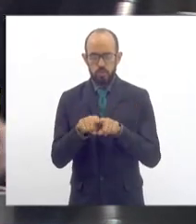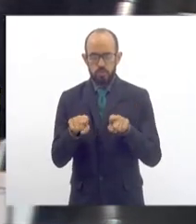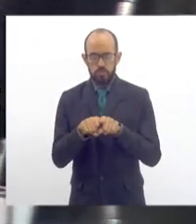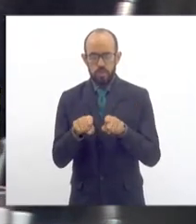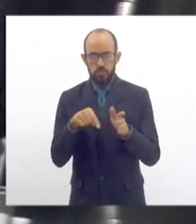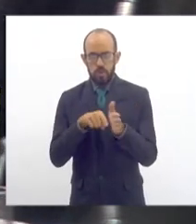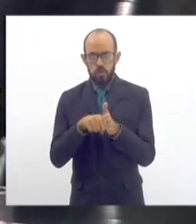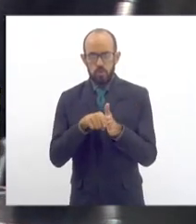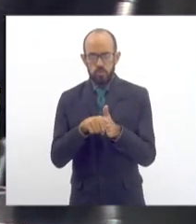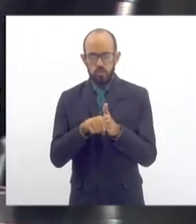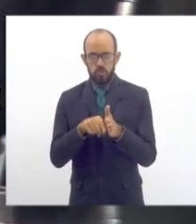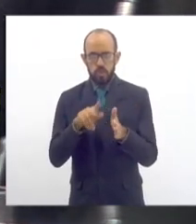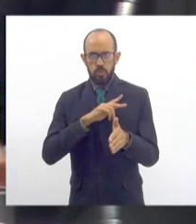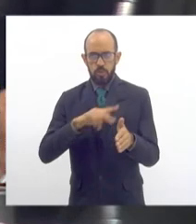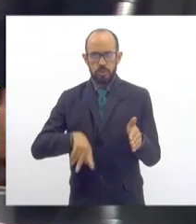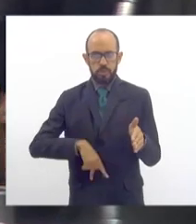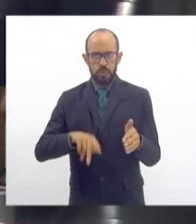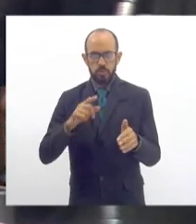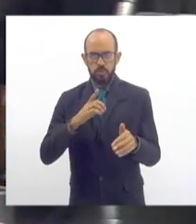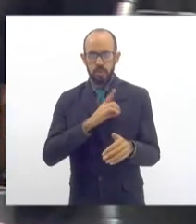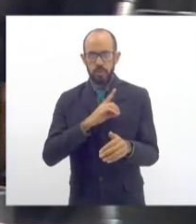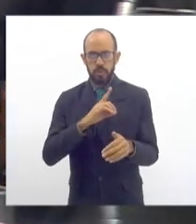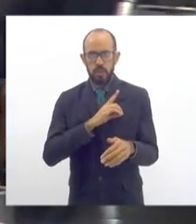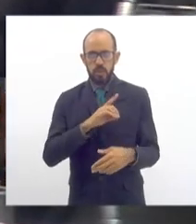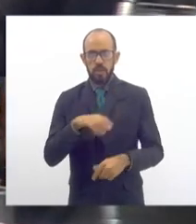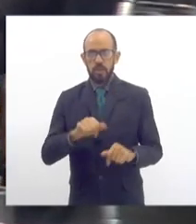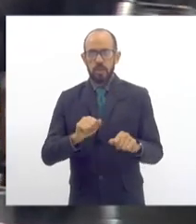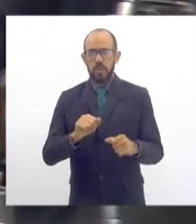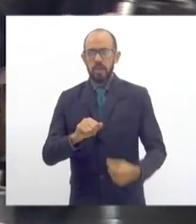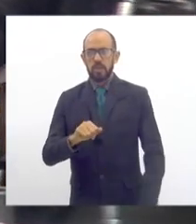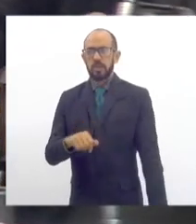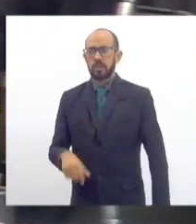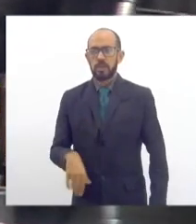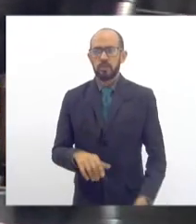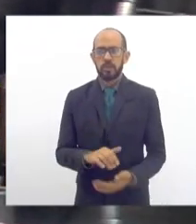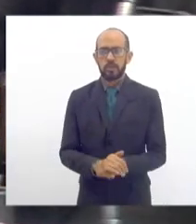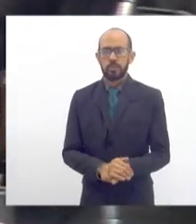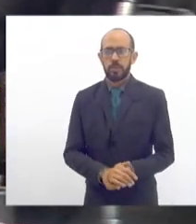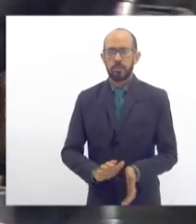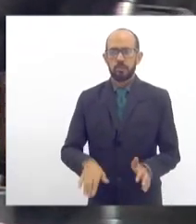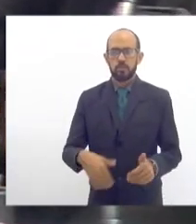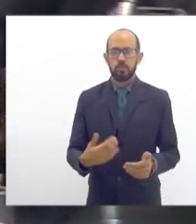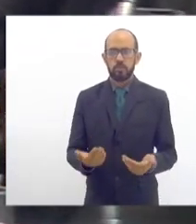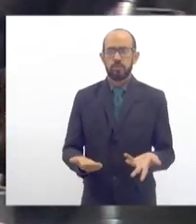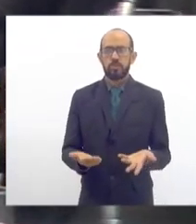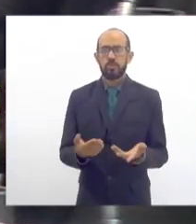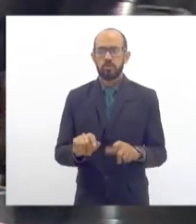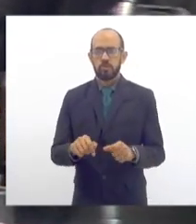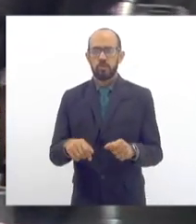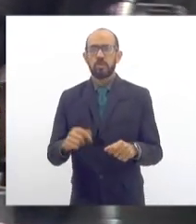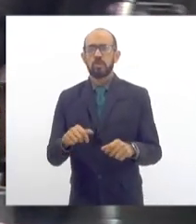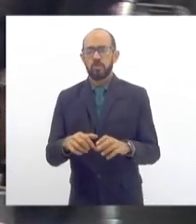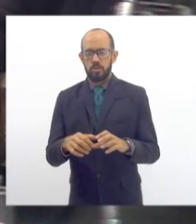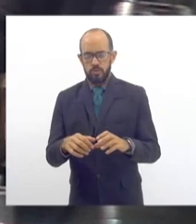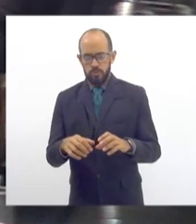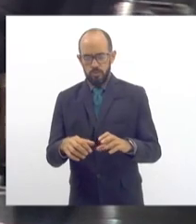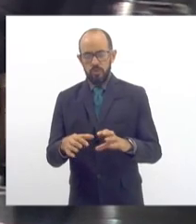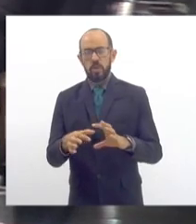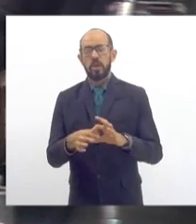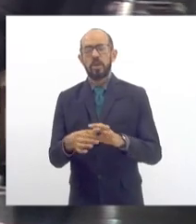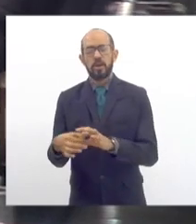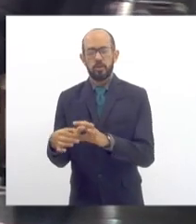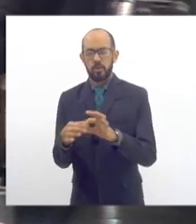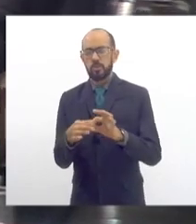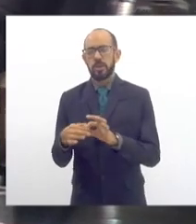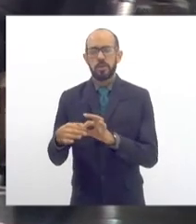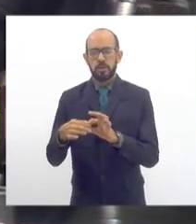consulta com o presidente do DETRAN e com o chefe da Casa Civil. Eu e o deputado Valdeque Carneiro estávamos em reunião com o chefe da Casa Civil quando eu fiz essa consulta